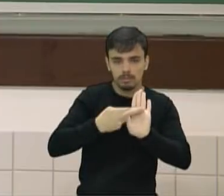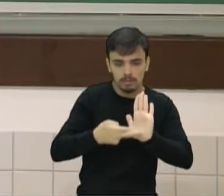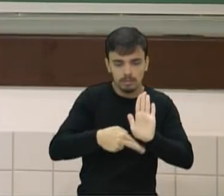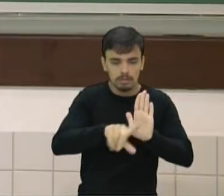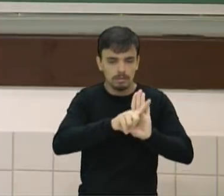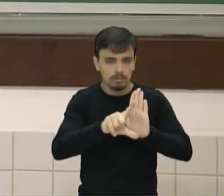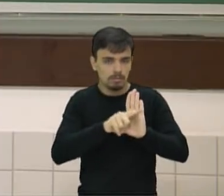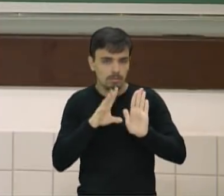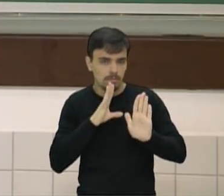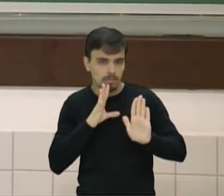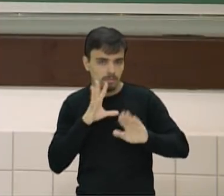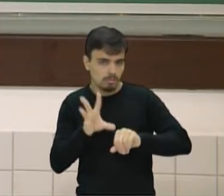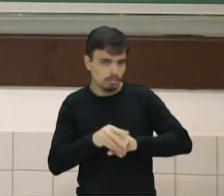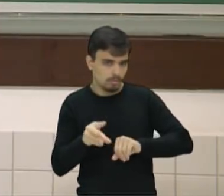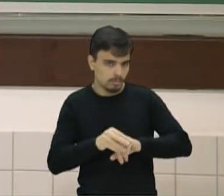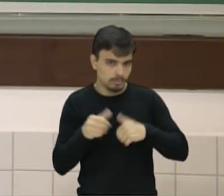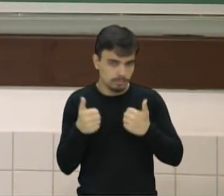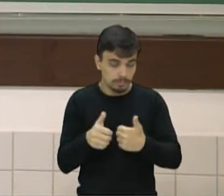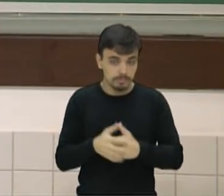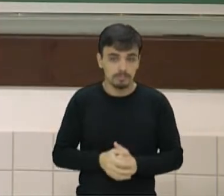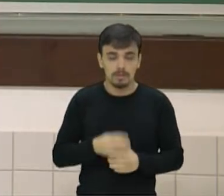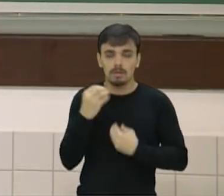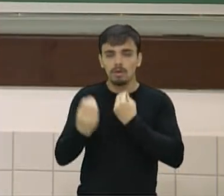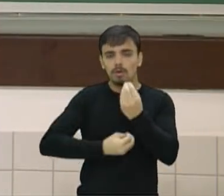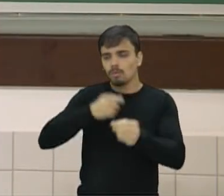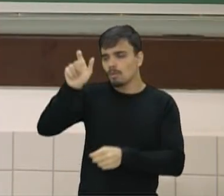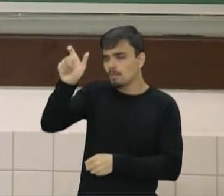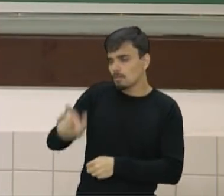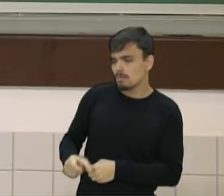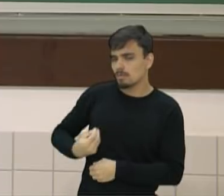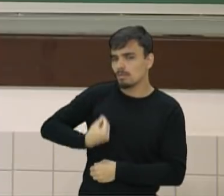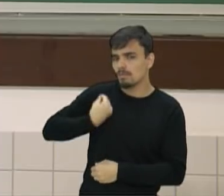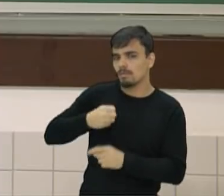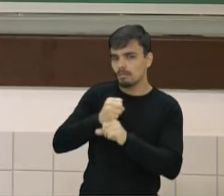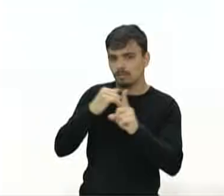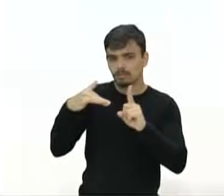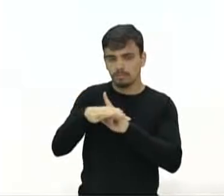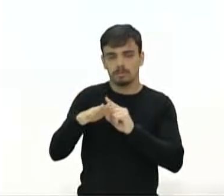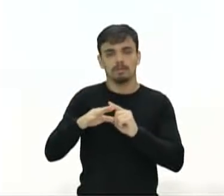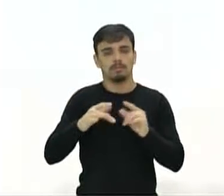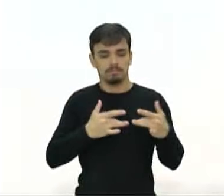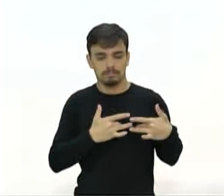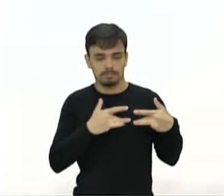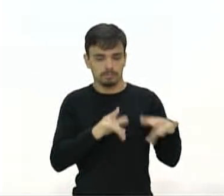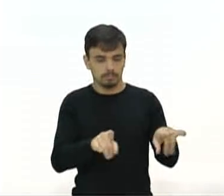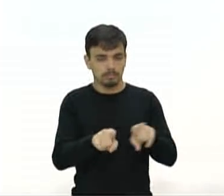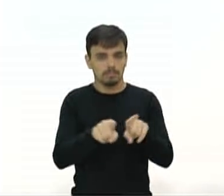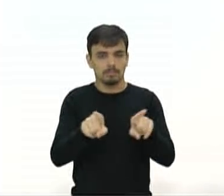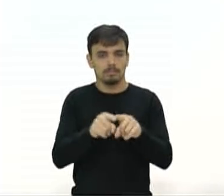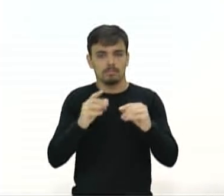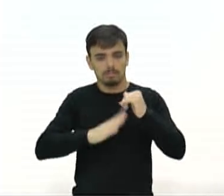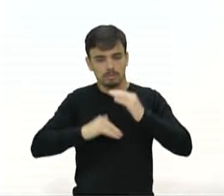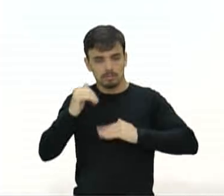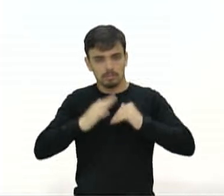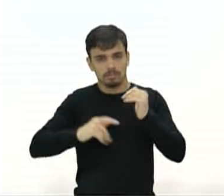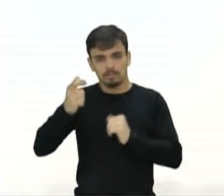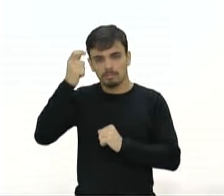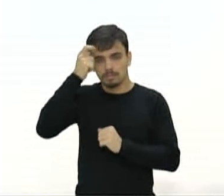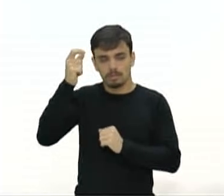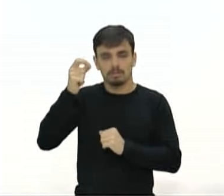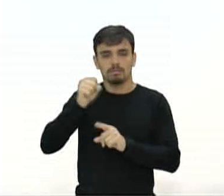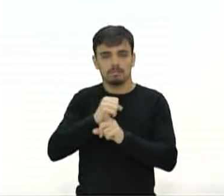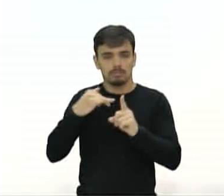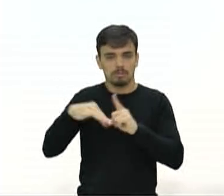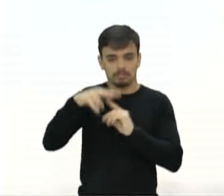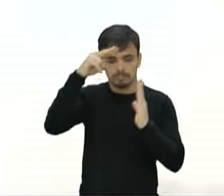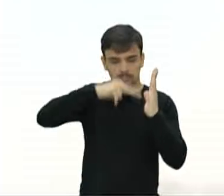leis, o conhecimento. Então, como o indivíduo vive em sociedade? Através da solidariedade, que produz a coesão social. Vamos ler um